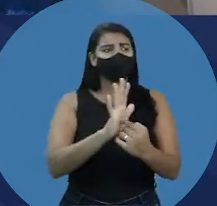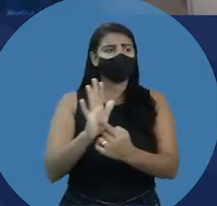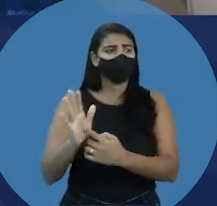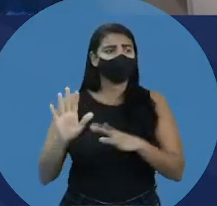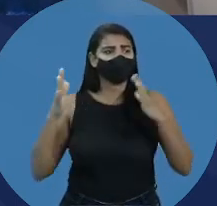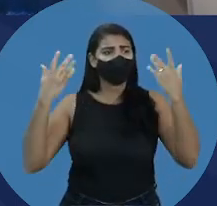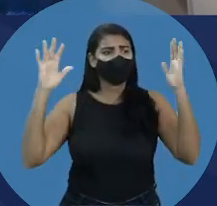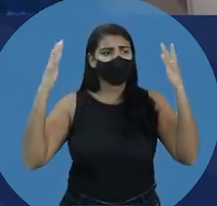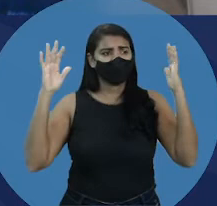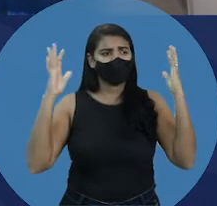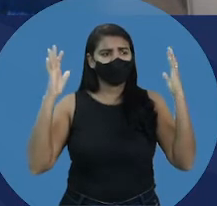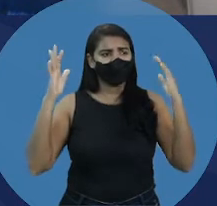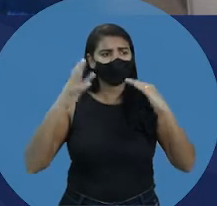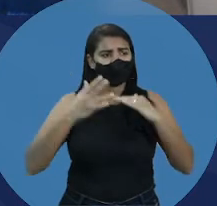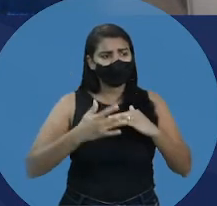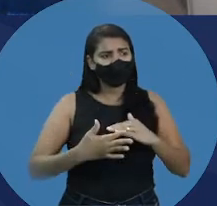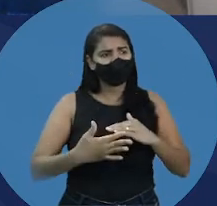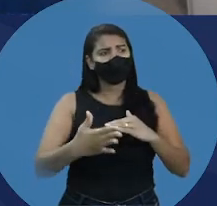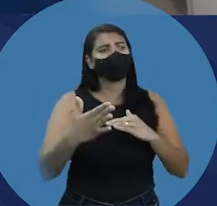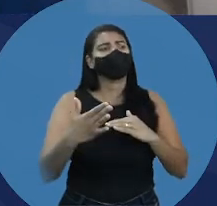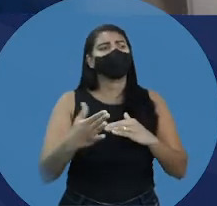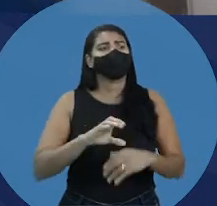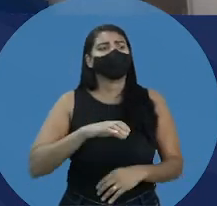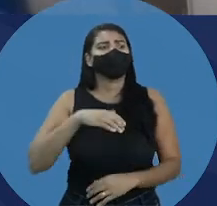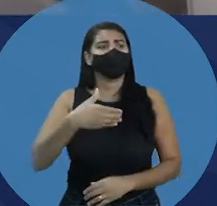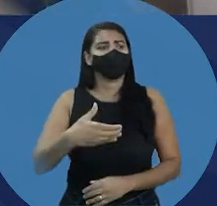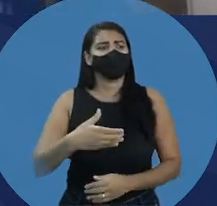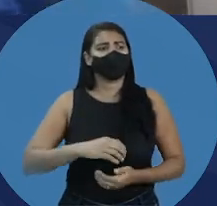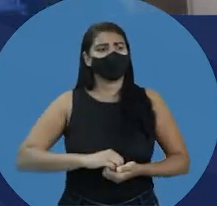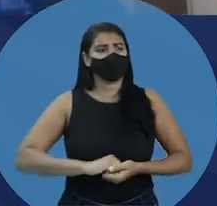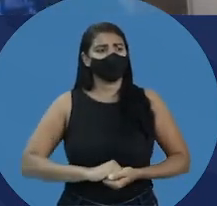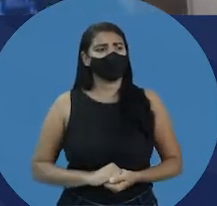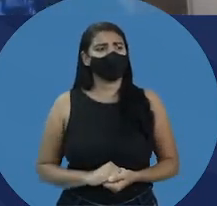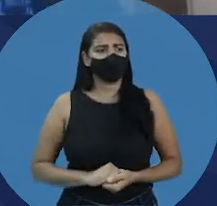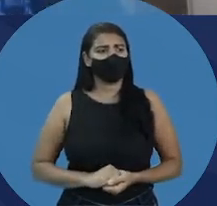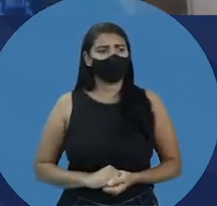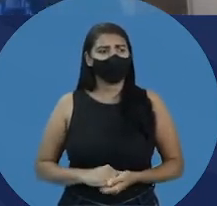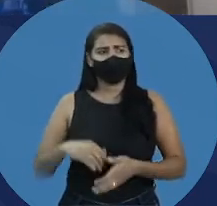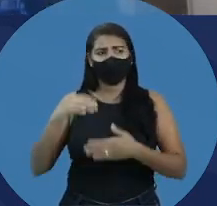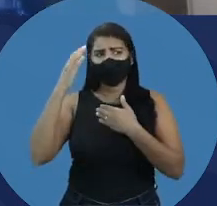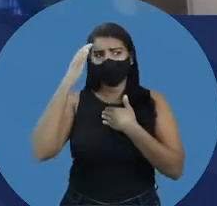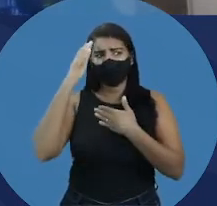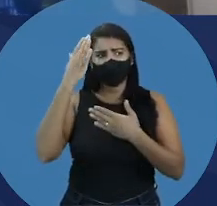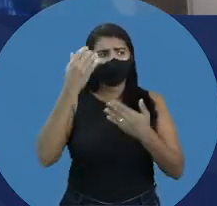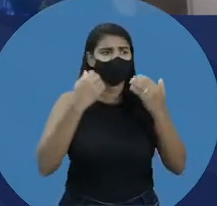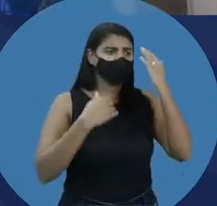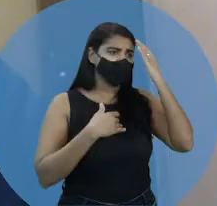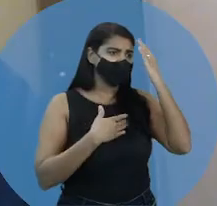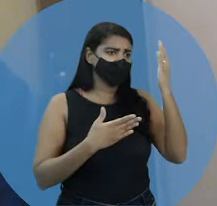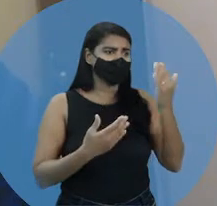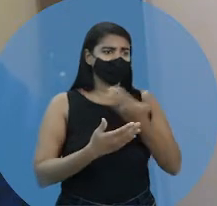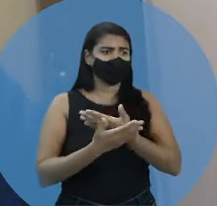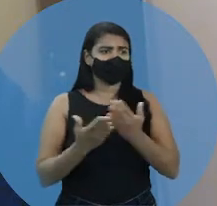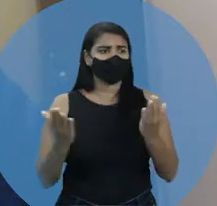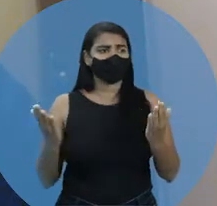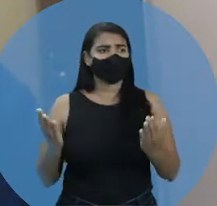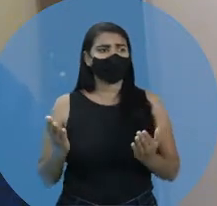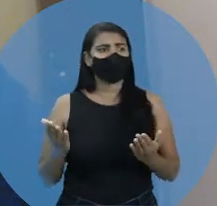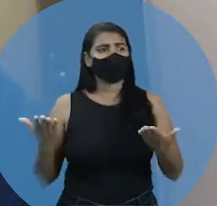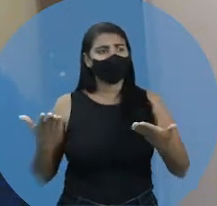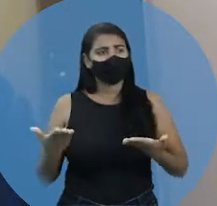por essa jornada e encorajamento. Eu é quem agradeço. Muitíssimo obrigado. Agora ficamos